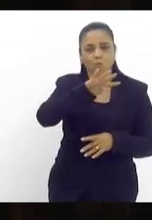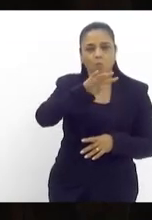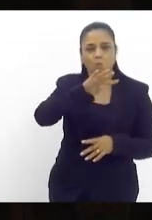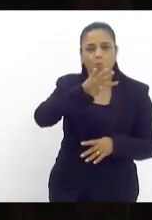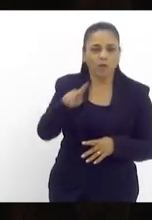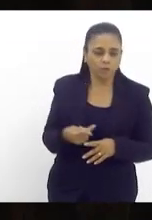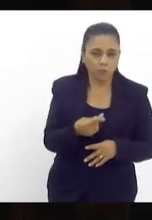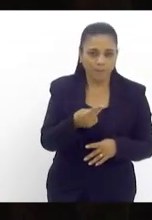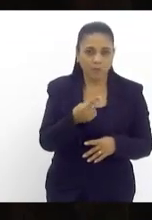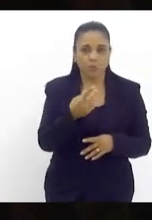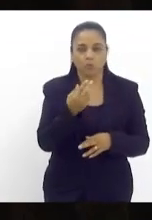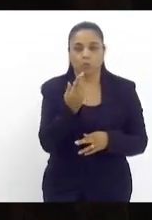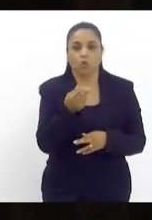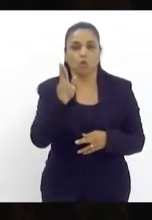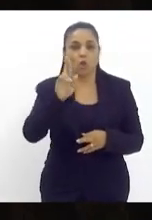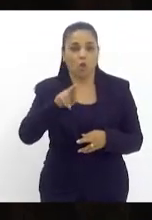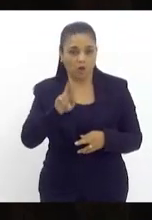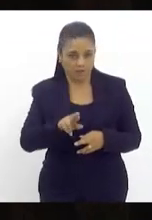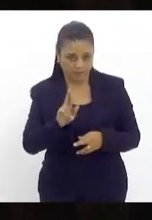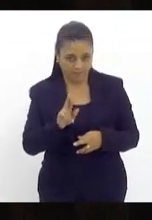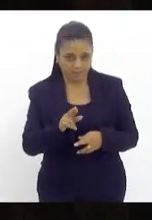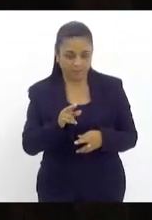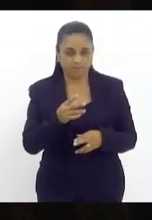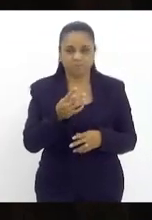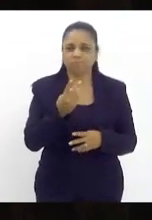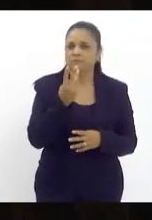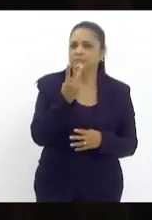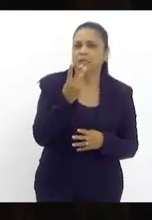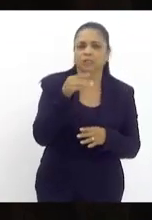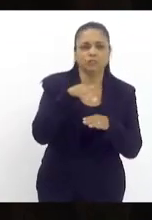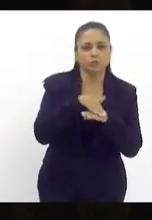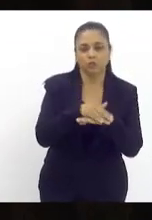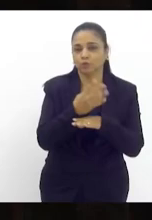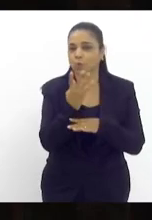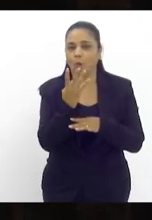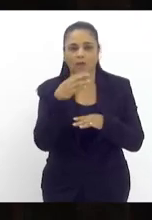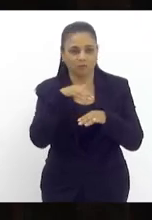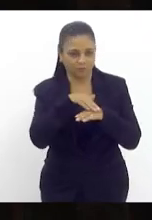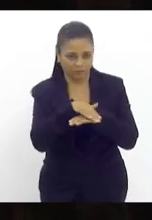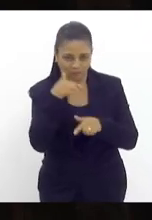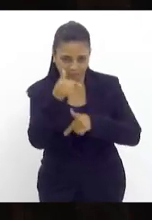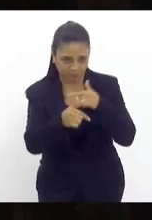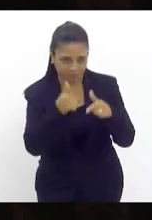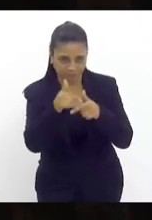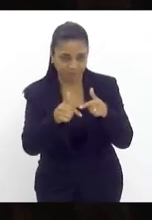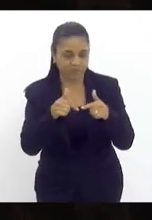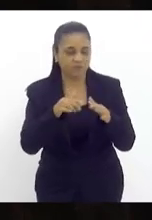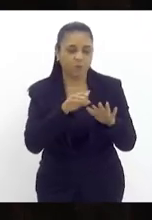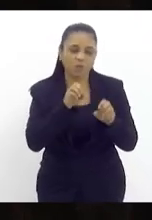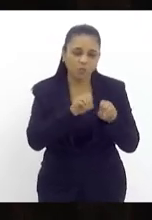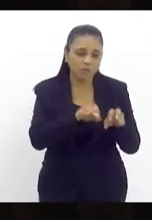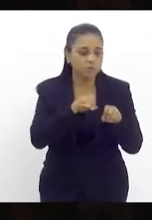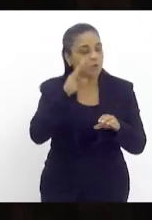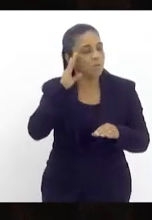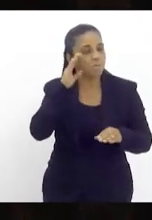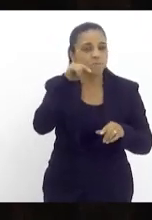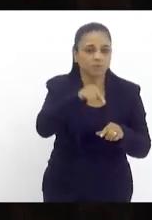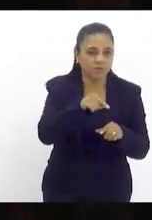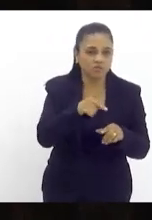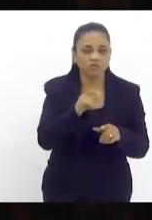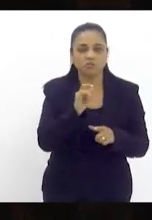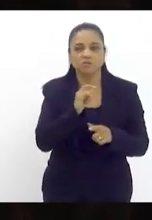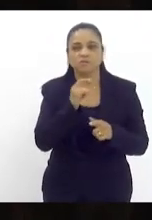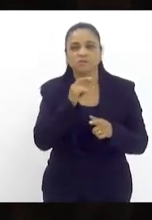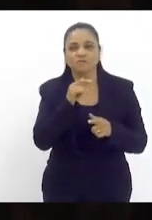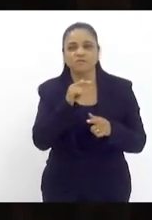trabalhar 2 noites, 3 noites, por, né, porque a educação para eles era muito importante, sem tirar a família. Quem gosta de K-dramas, quem gosta